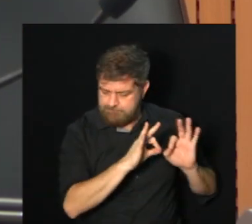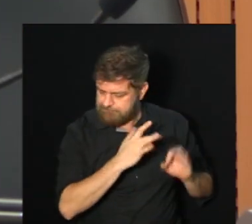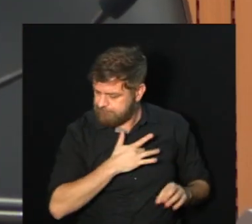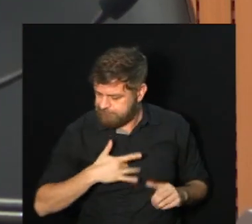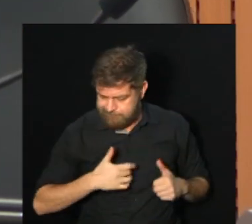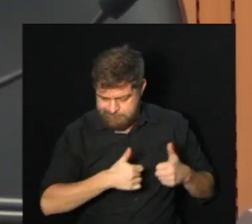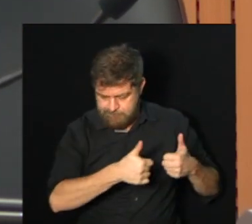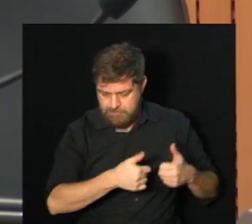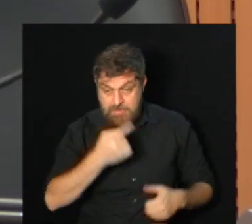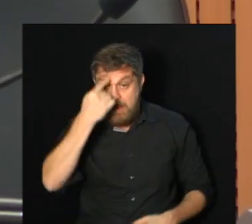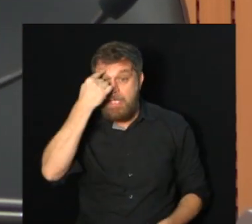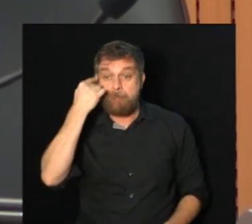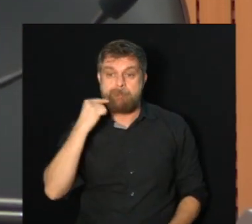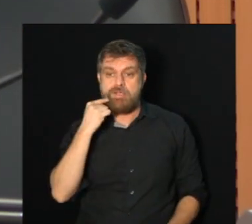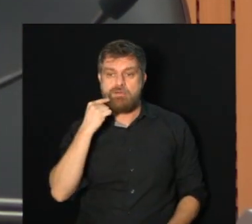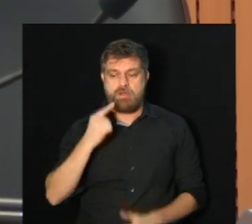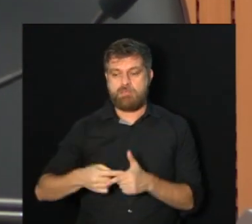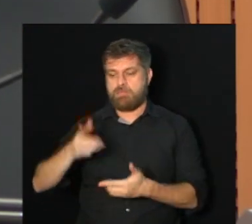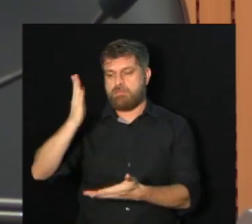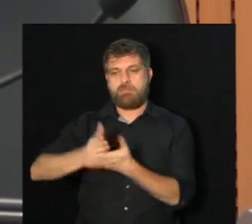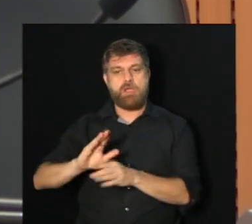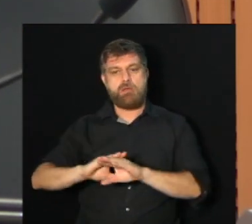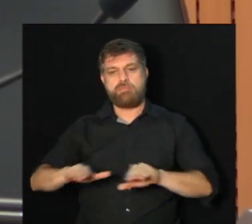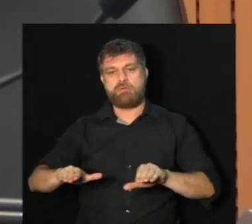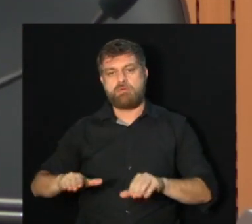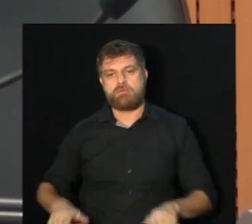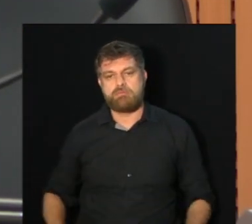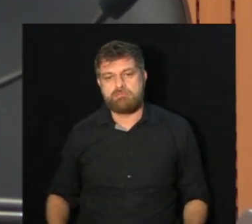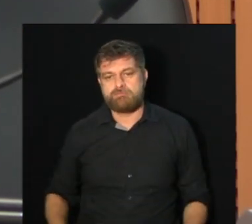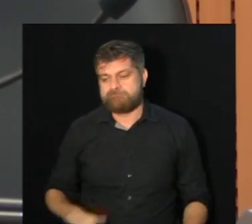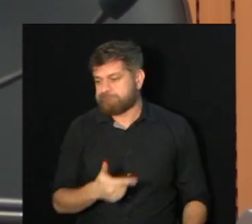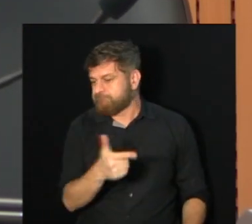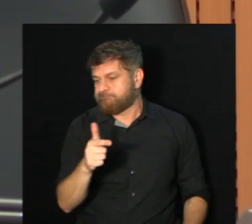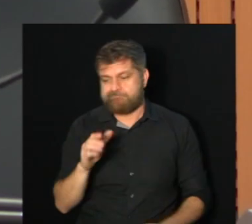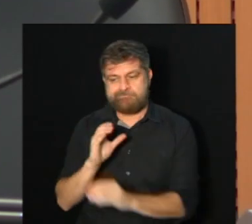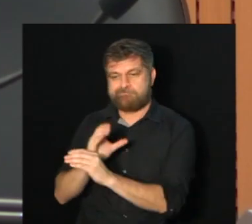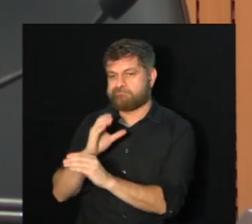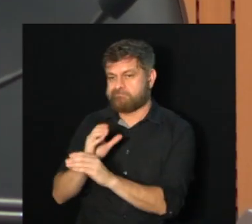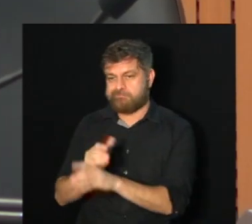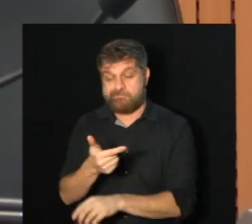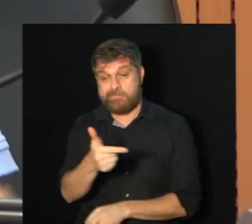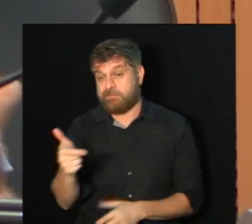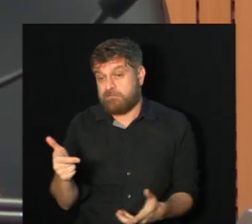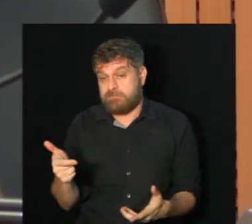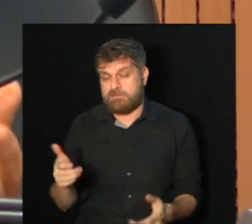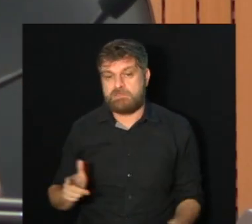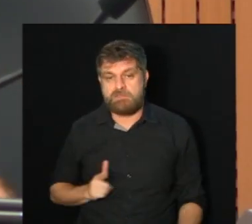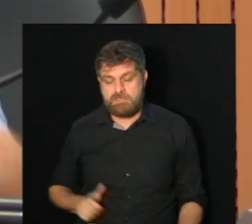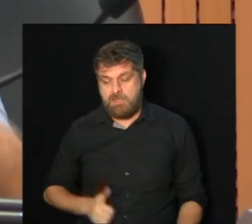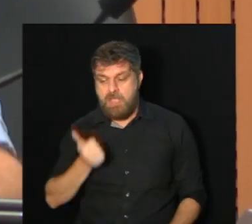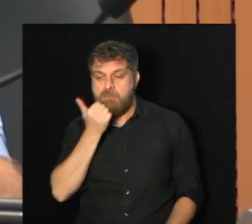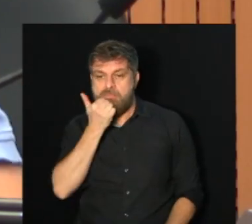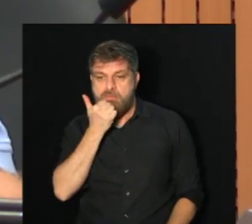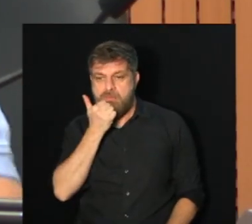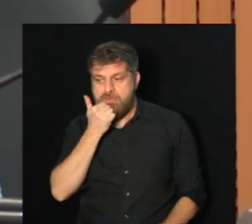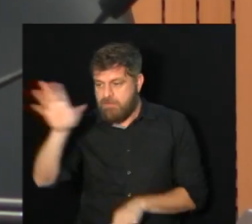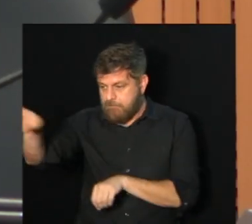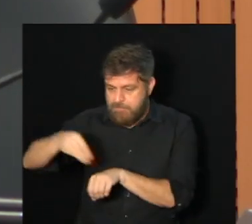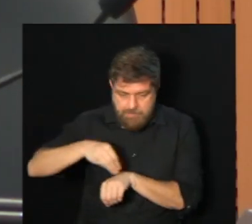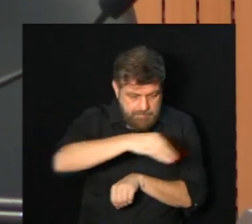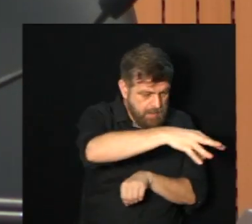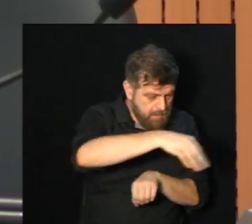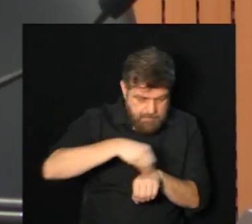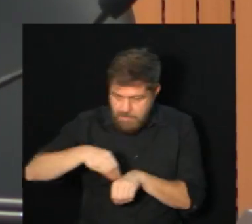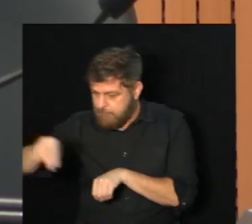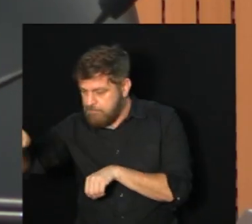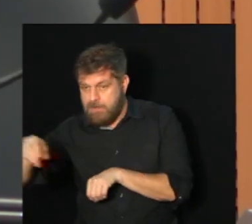meia hora isso aconteceu. Porque não tinha comunicação normal. Então, é um fato que eu acho que é muito importante, quer dizer,